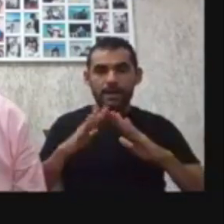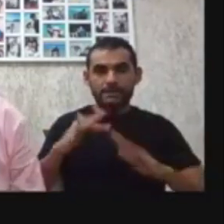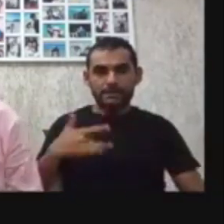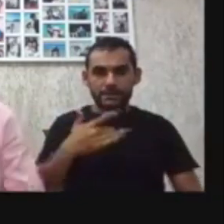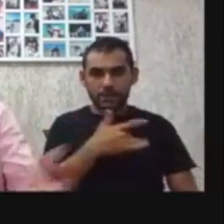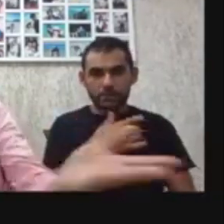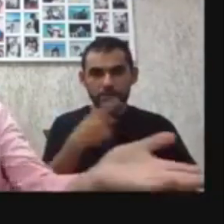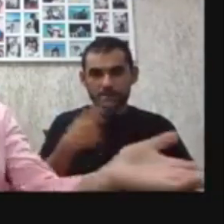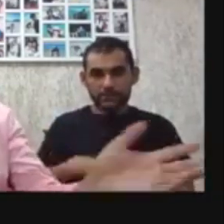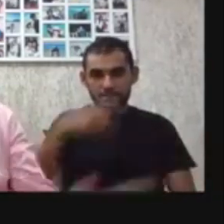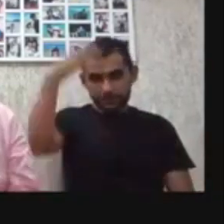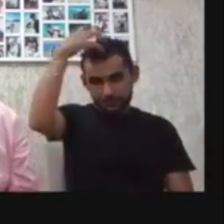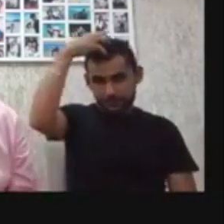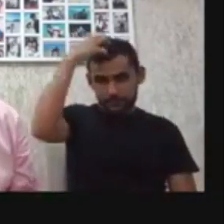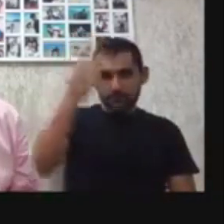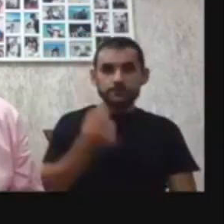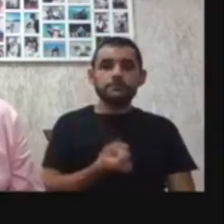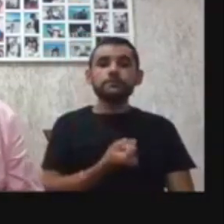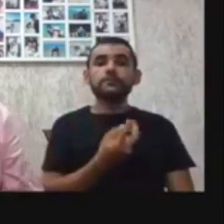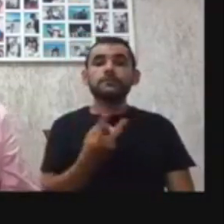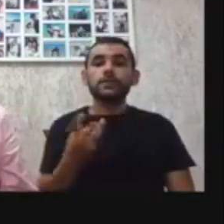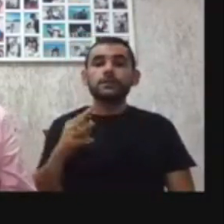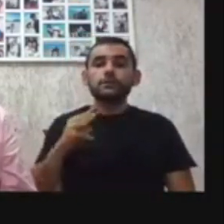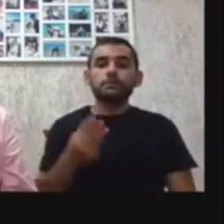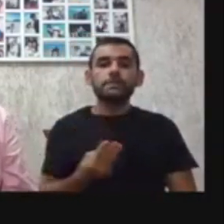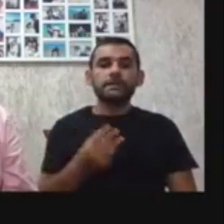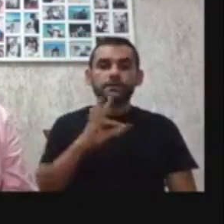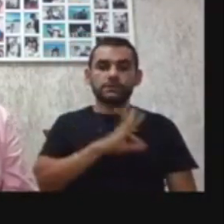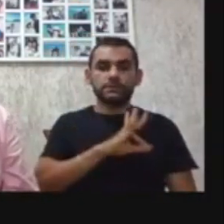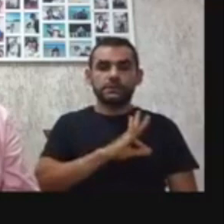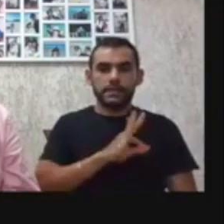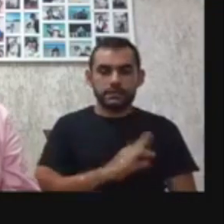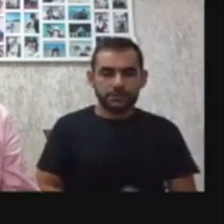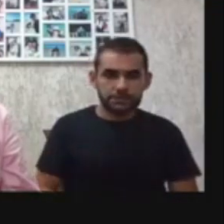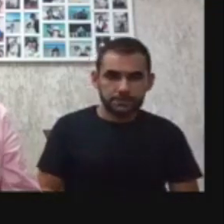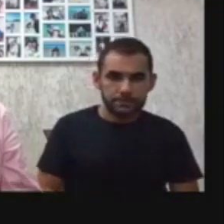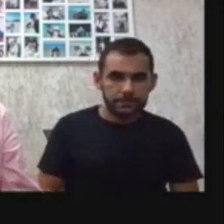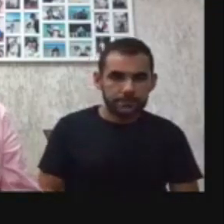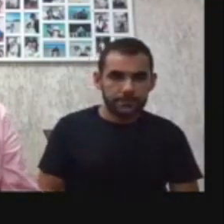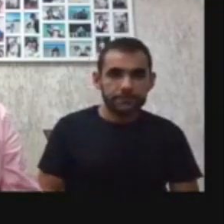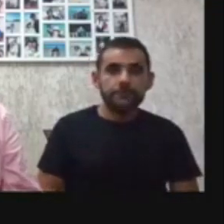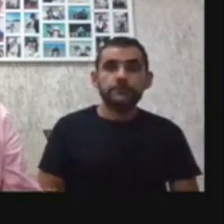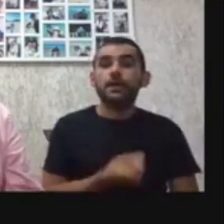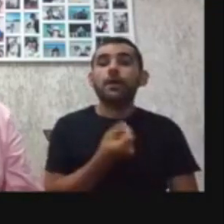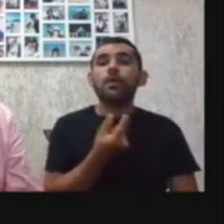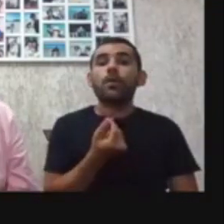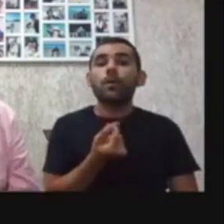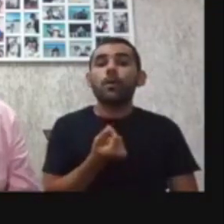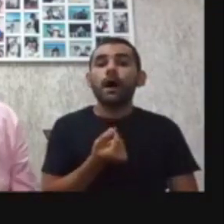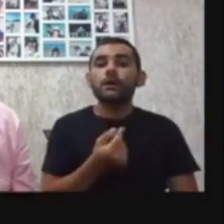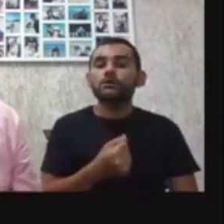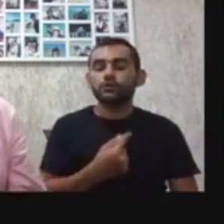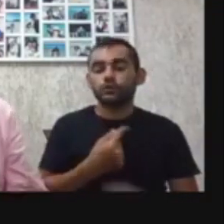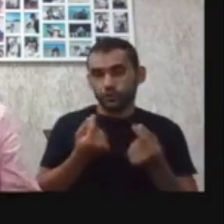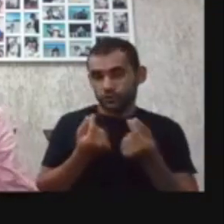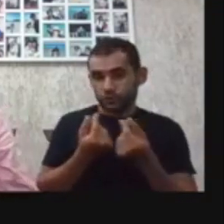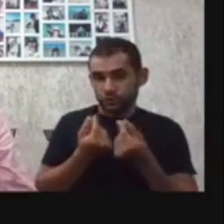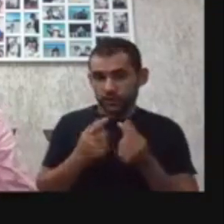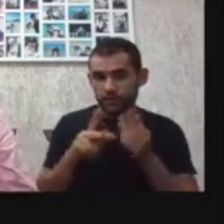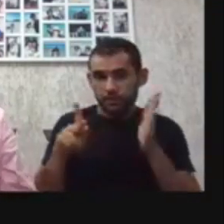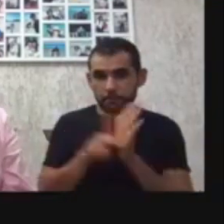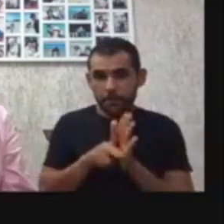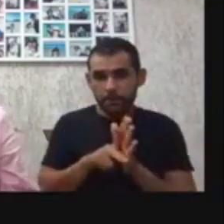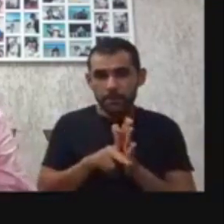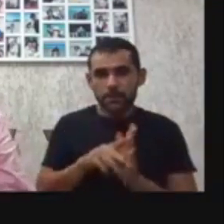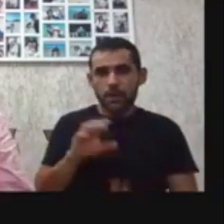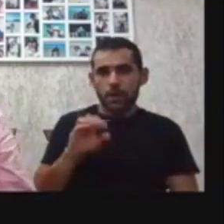dessa em São João del Rei, quantos milhões que é de folha salarial? Né? Quanto que é para manter de recursos, que é para